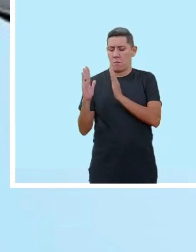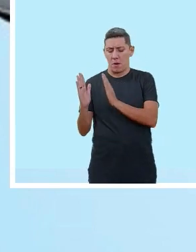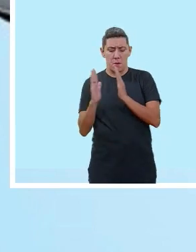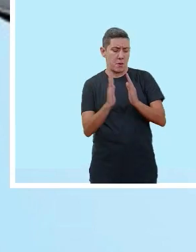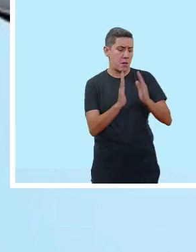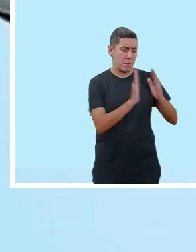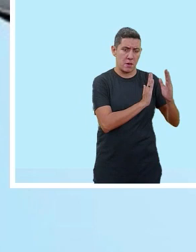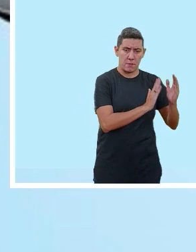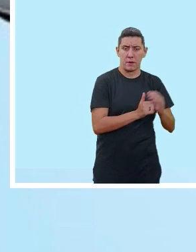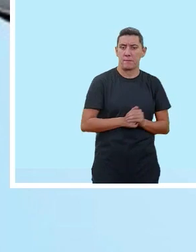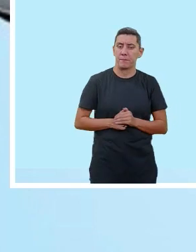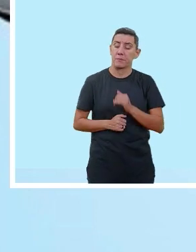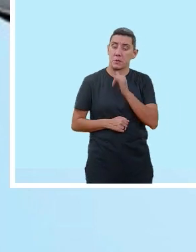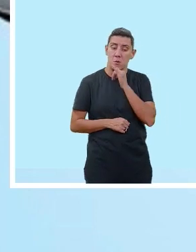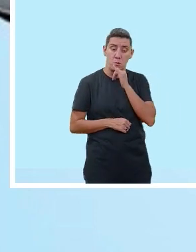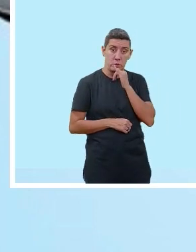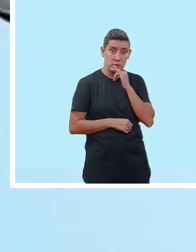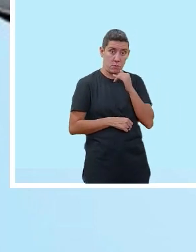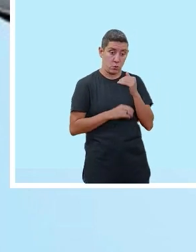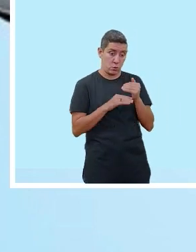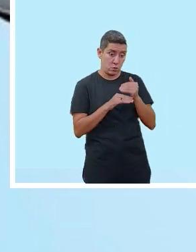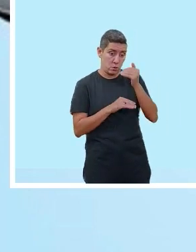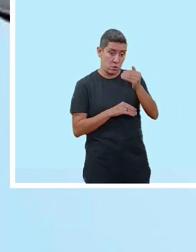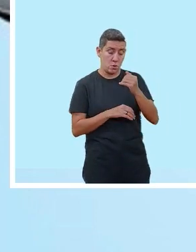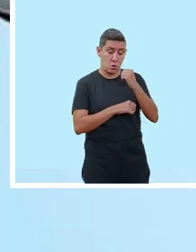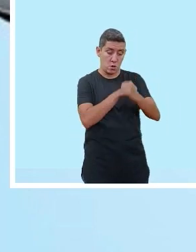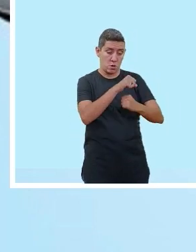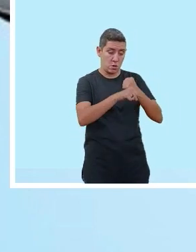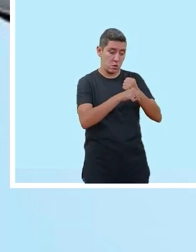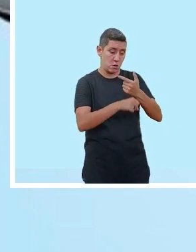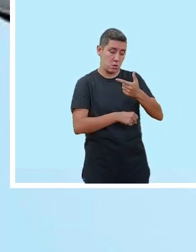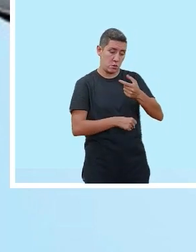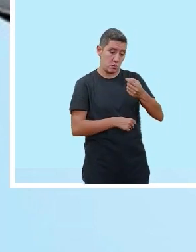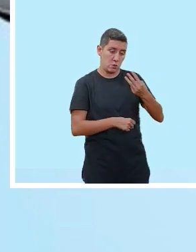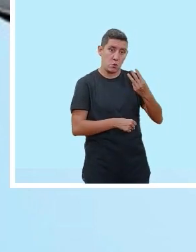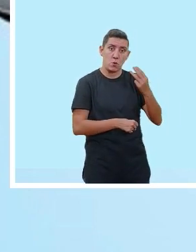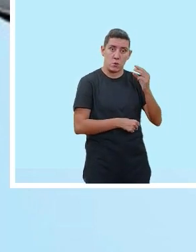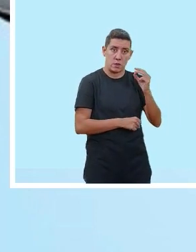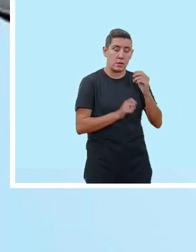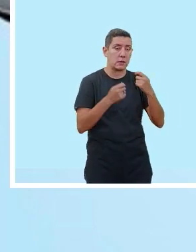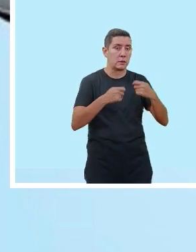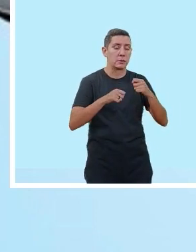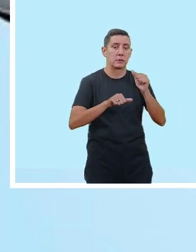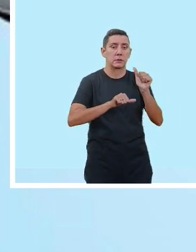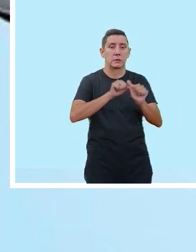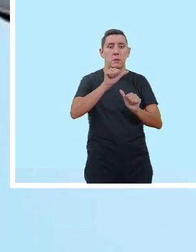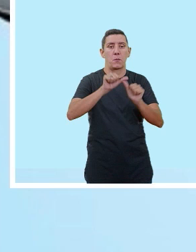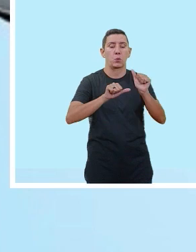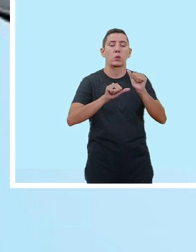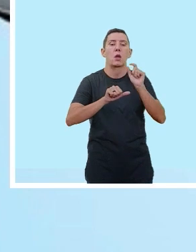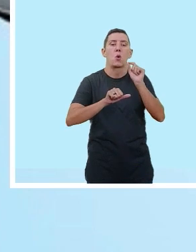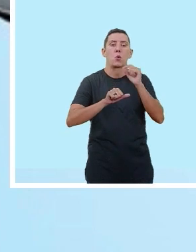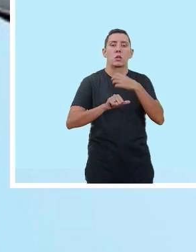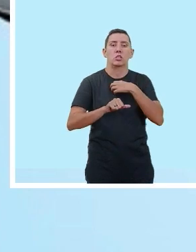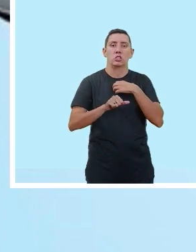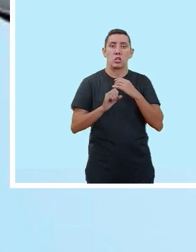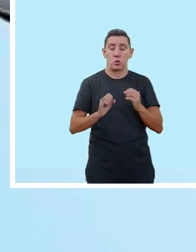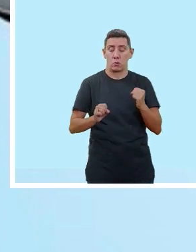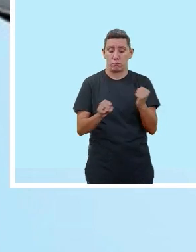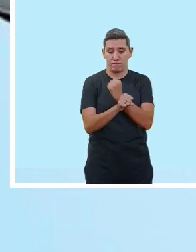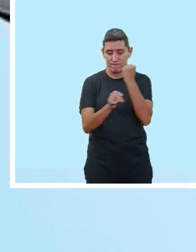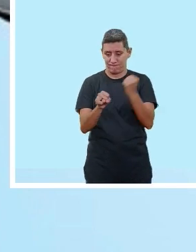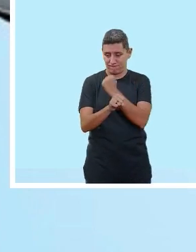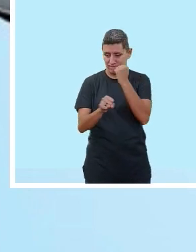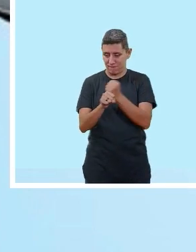edifícios que devam ser construídos, eles já têm que trabalhar com neutralidade de carbono, eles já têm que utilizar na